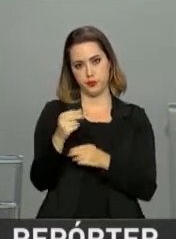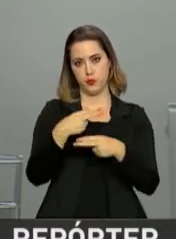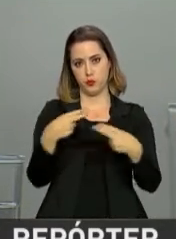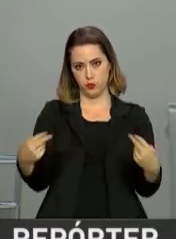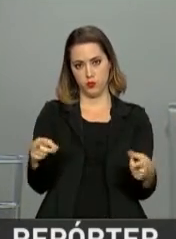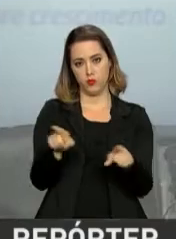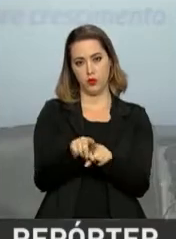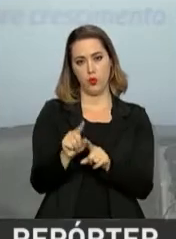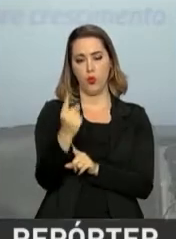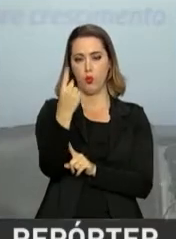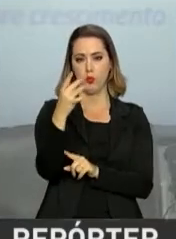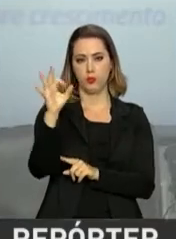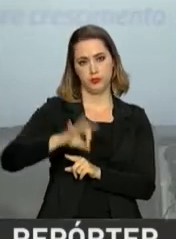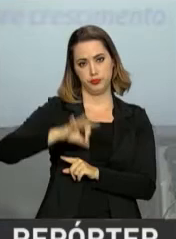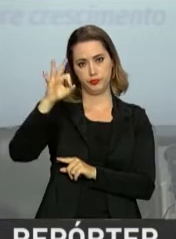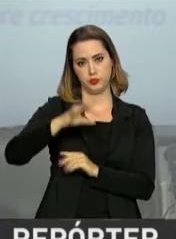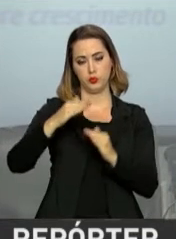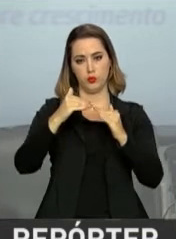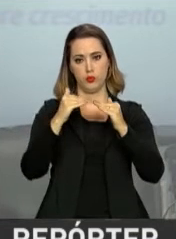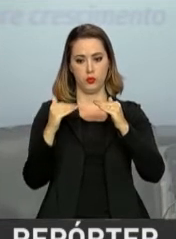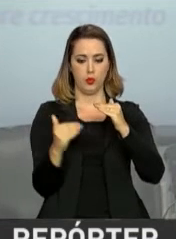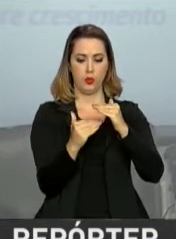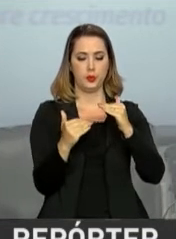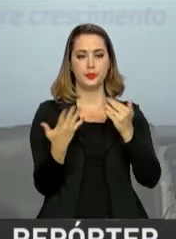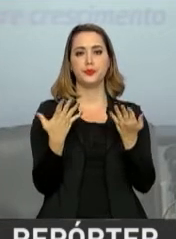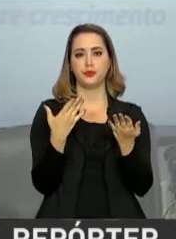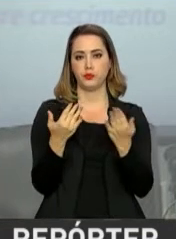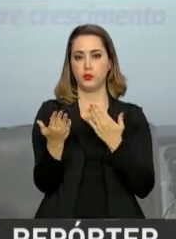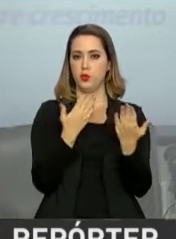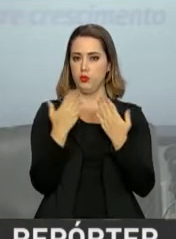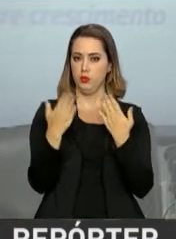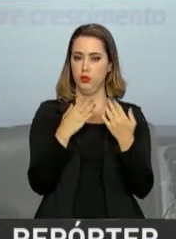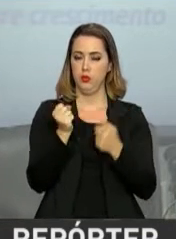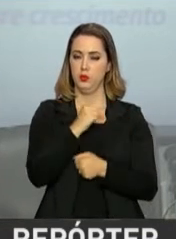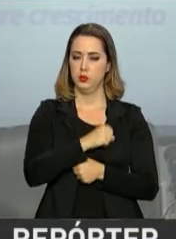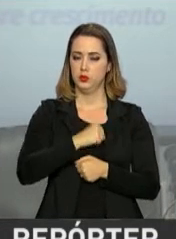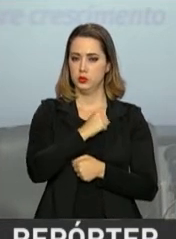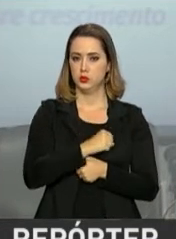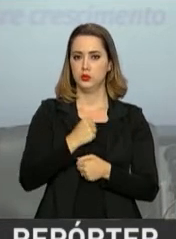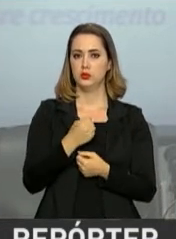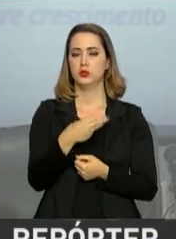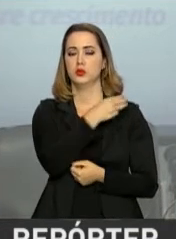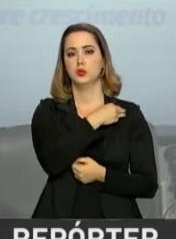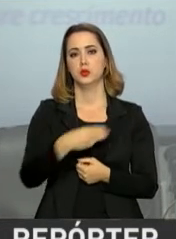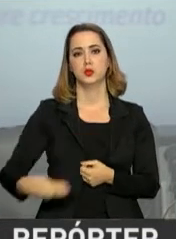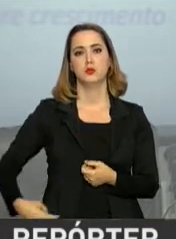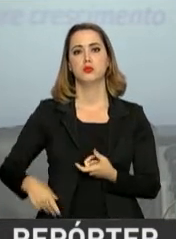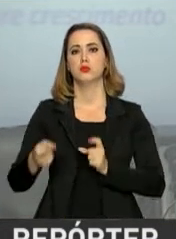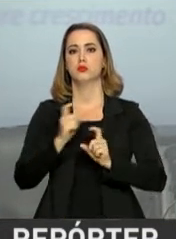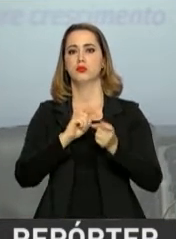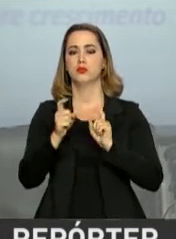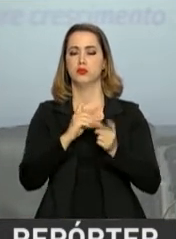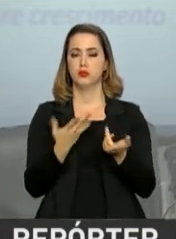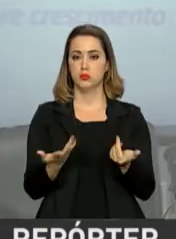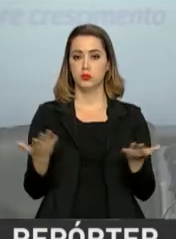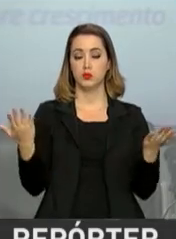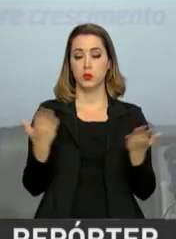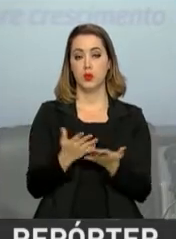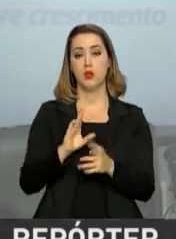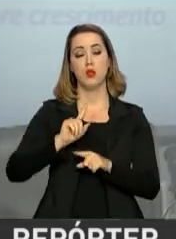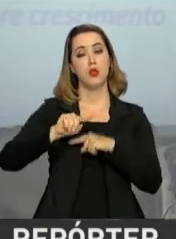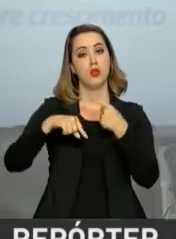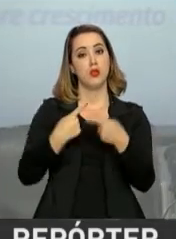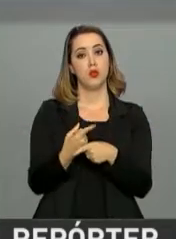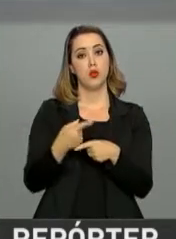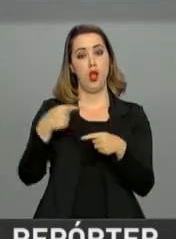de 1% abaixo da projeção feita em agosto pelo ministério da fazenda que era de 1,6 por cento já para